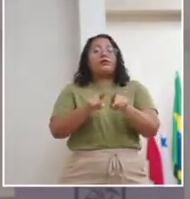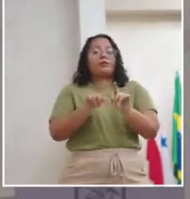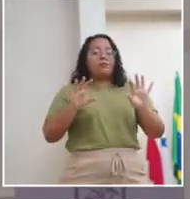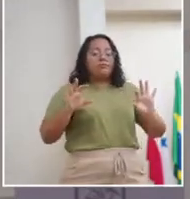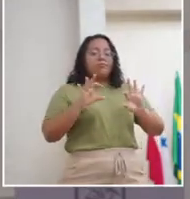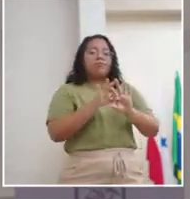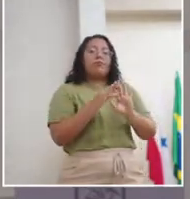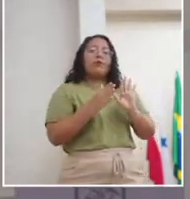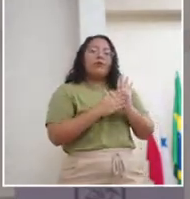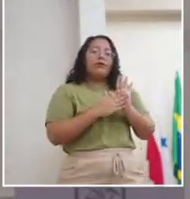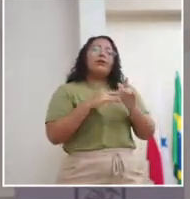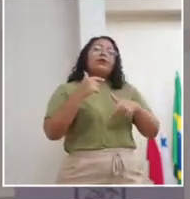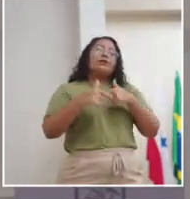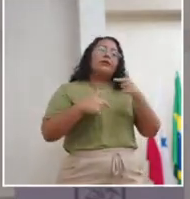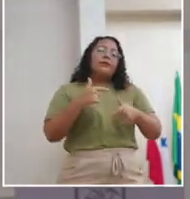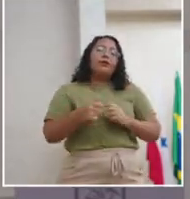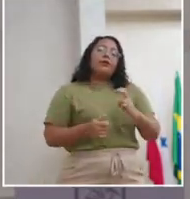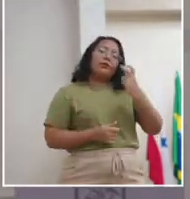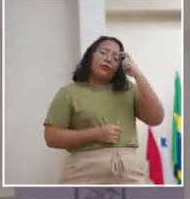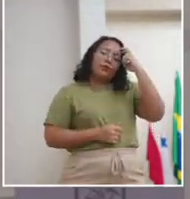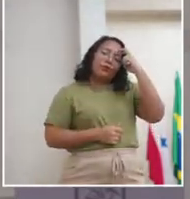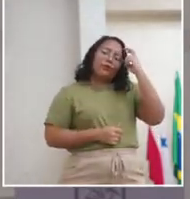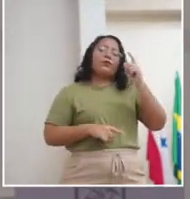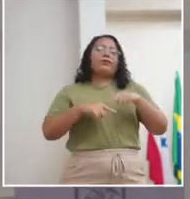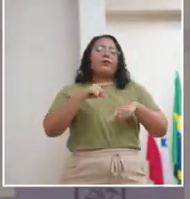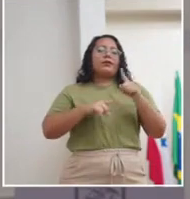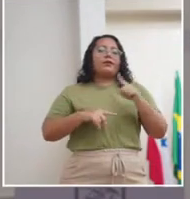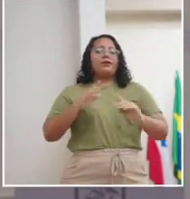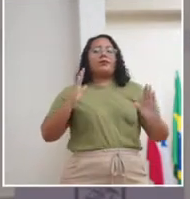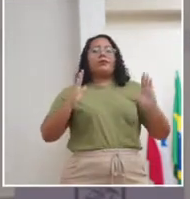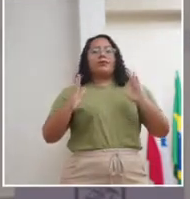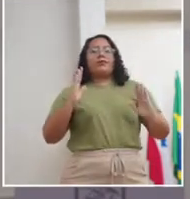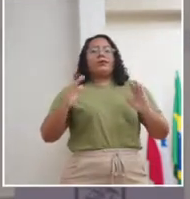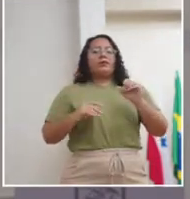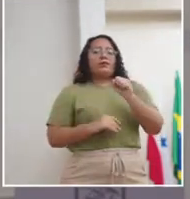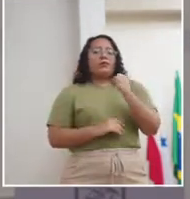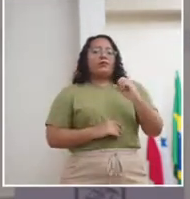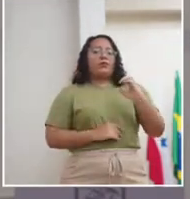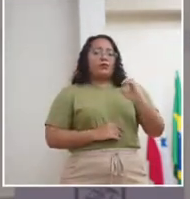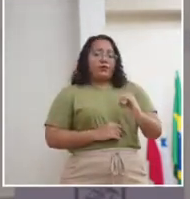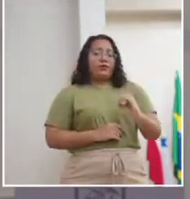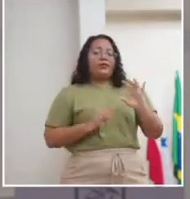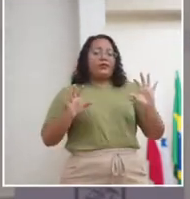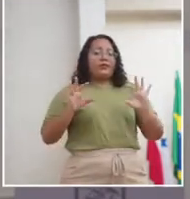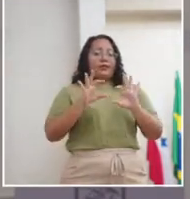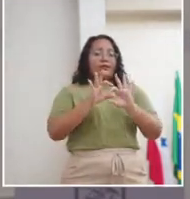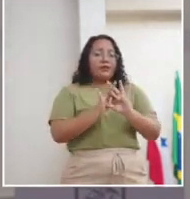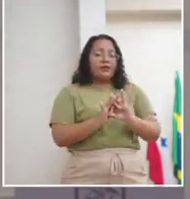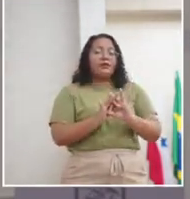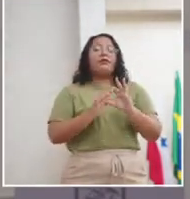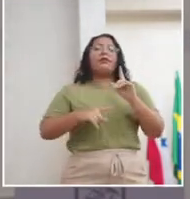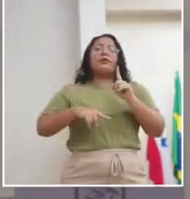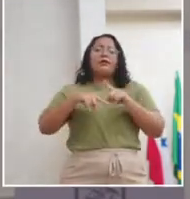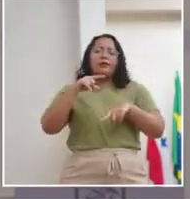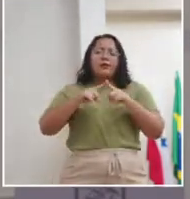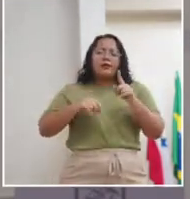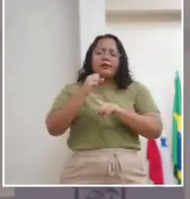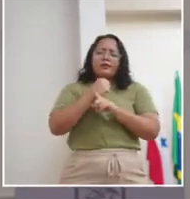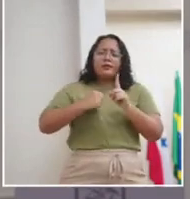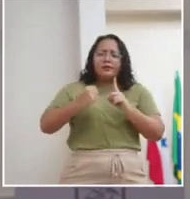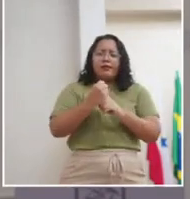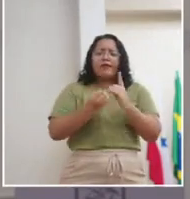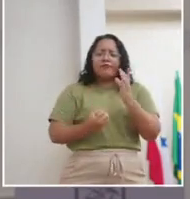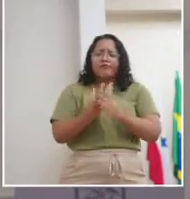proposta de trabalho das pesquisas de cultura material na década de 80, vinculando os artefatos às sociedades que os produziram e